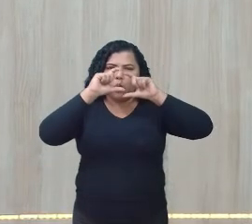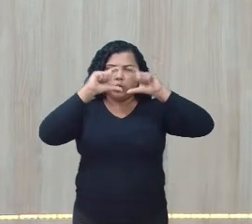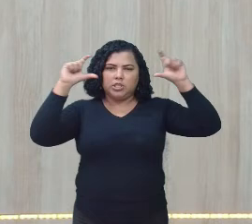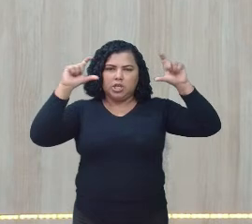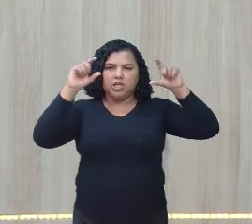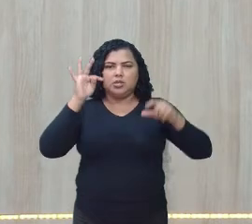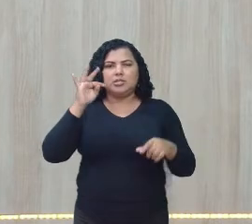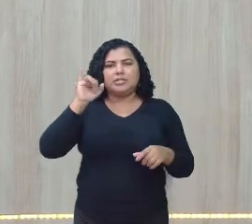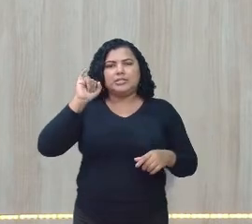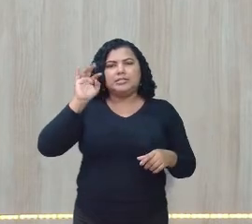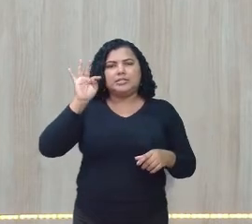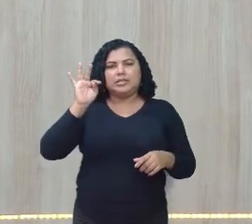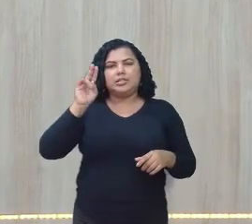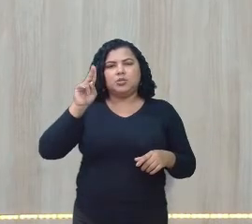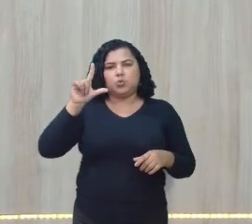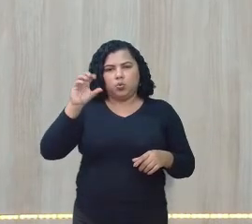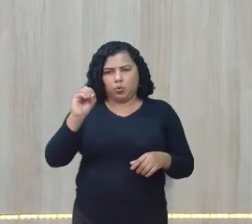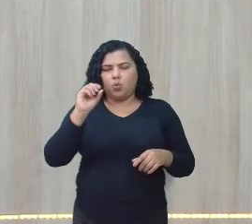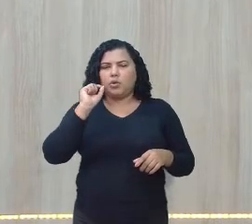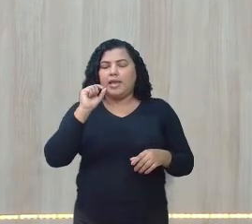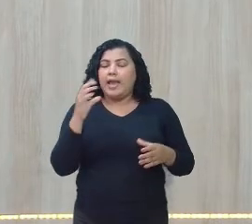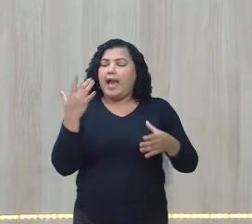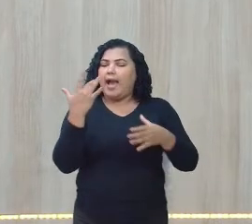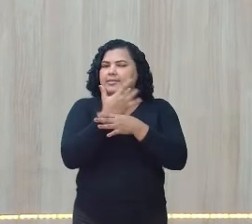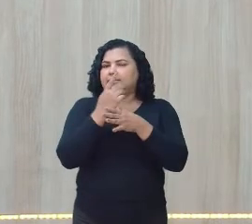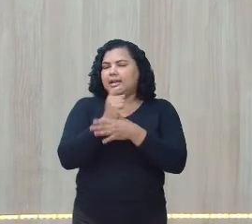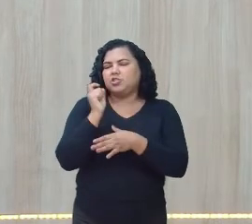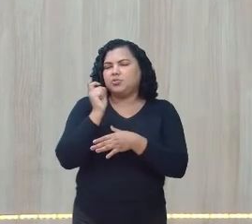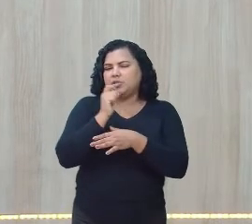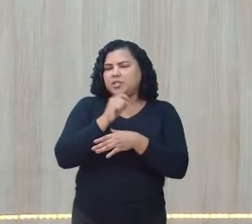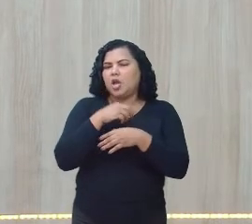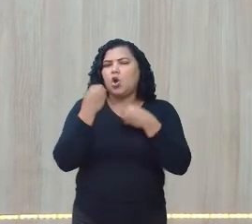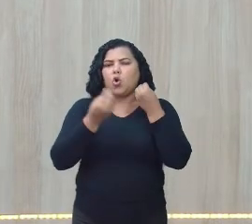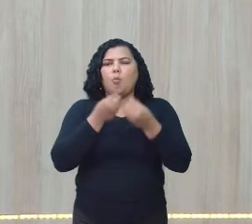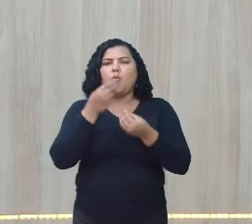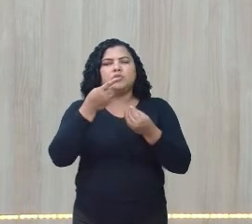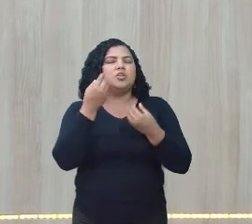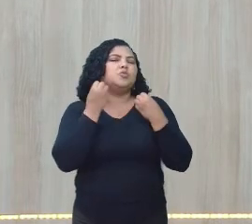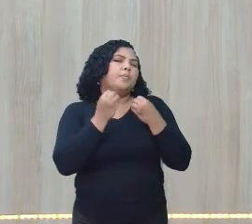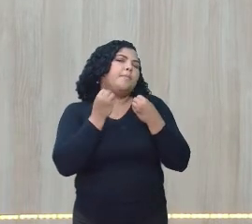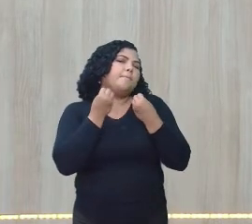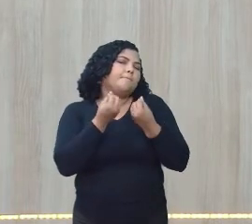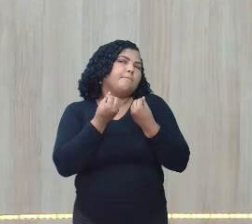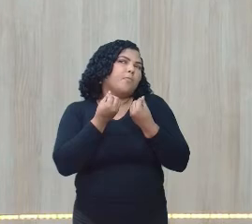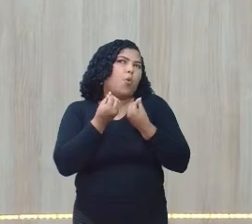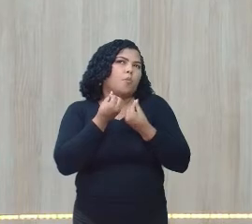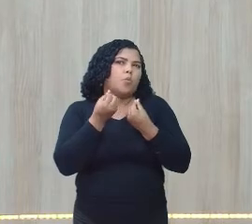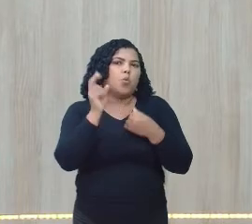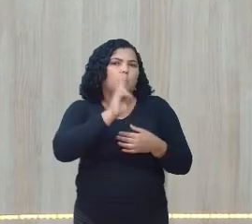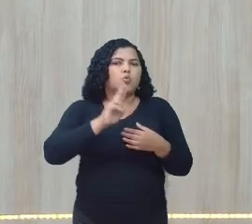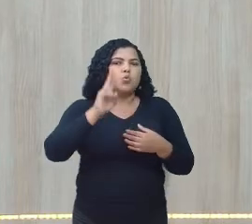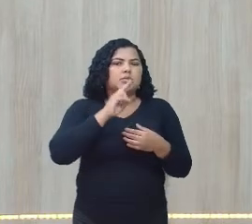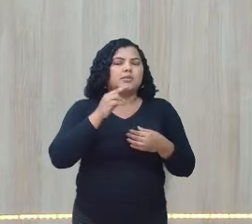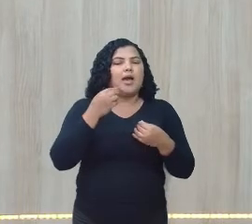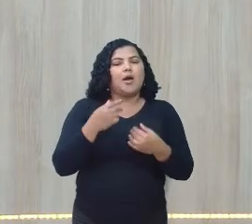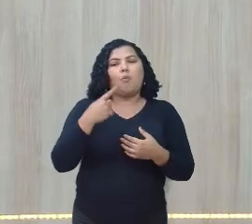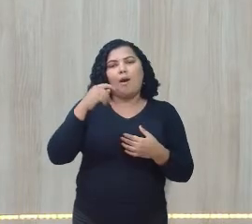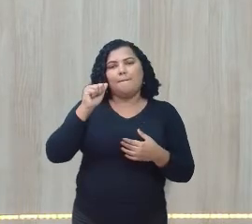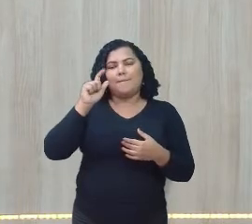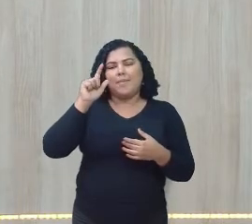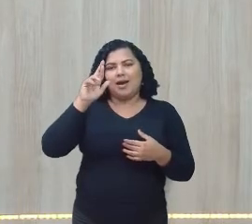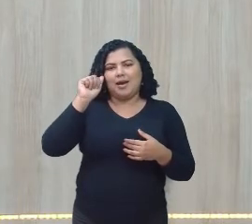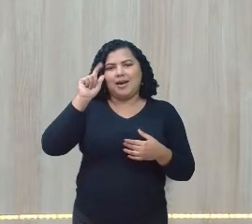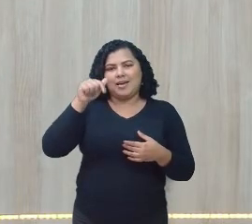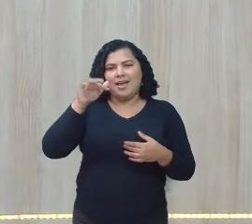tentar criar aí a versão de vocês, como é que vocês se referenciariam a essa cidade, do jeitinho de vocês, tá